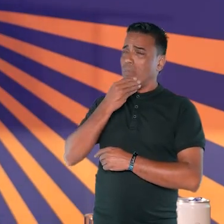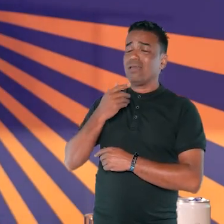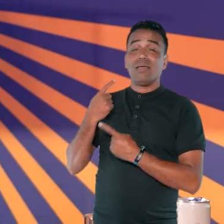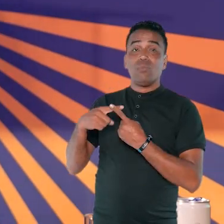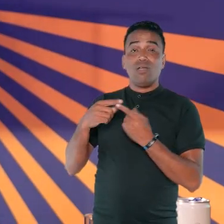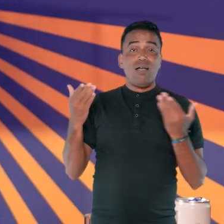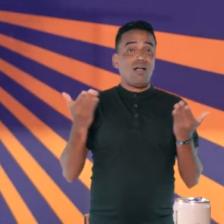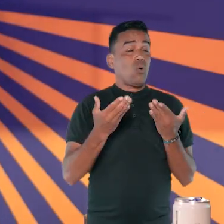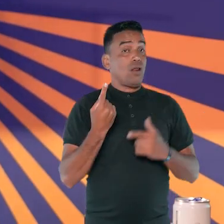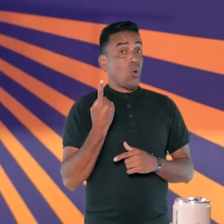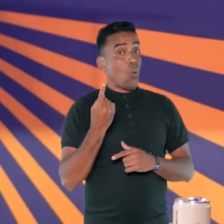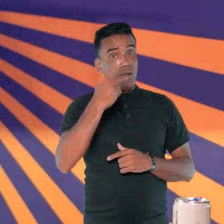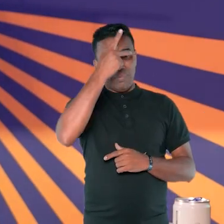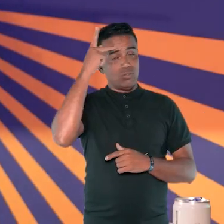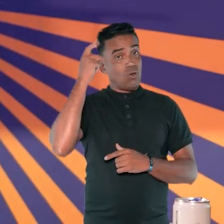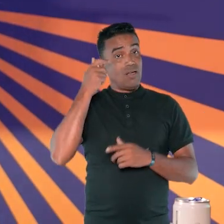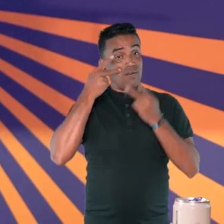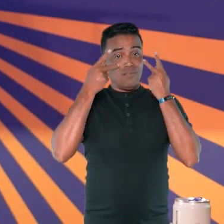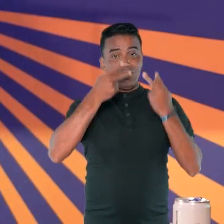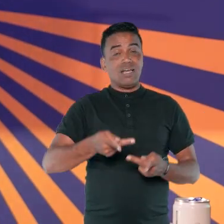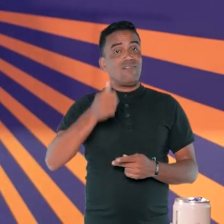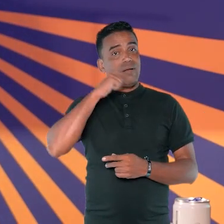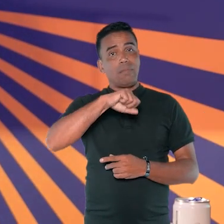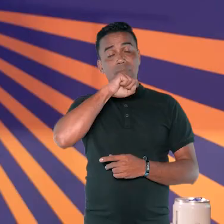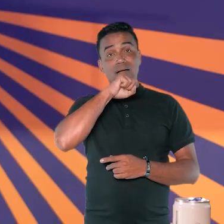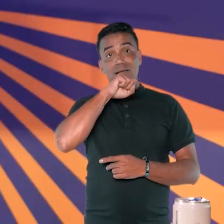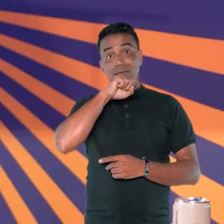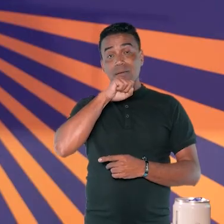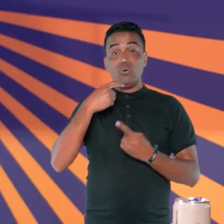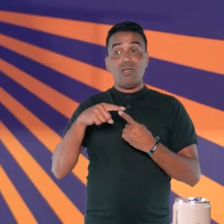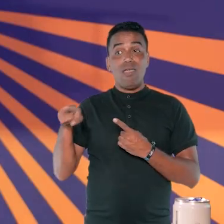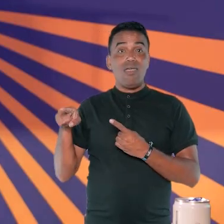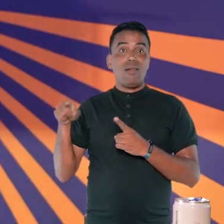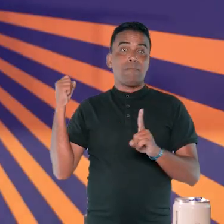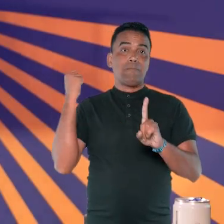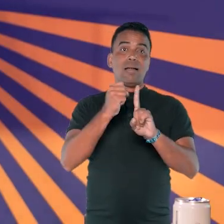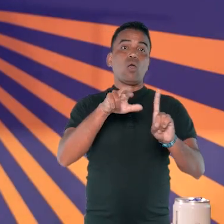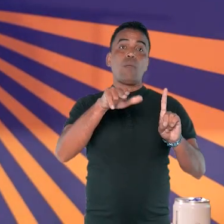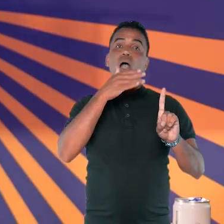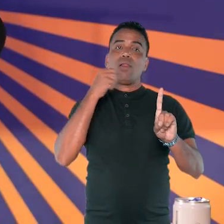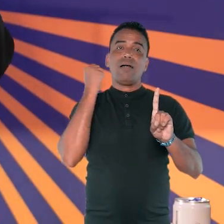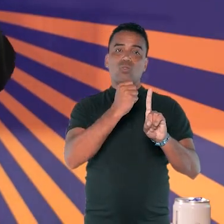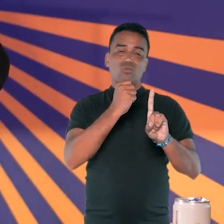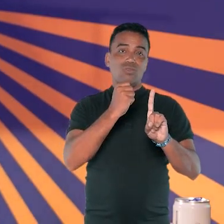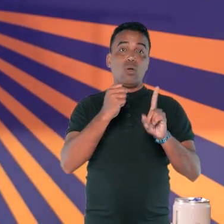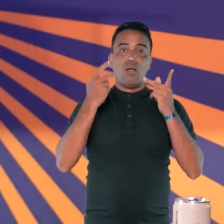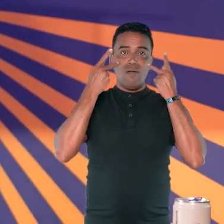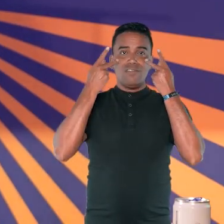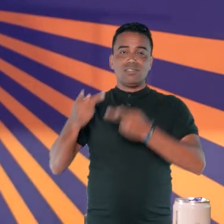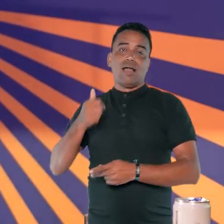a única pessoa que ainda o visitava era a mãe, e a mãe não vai voltar porque matou o outro filho dela. Quando nós saímos do lugar que